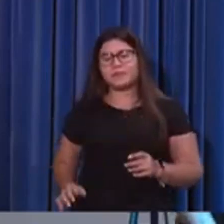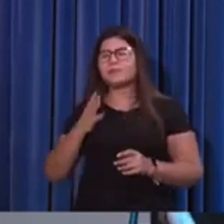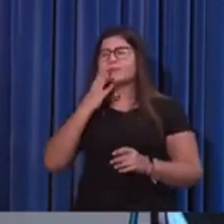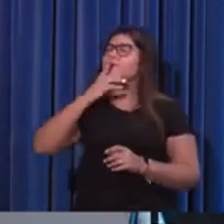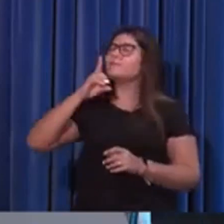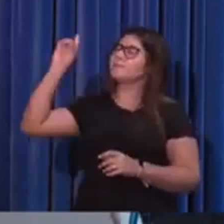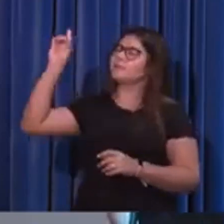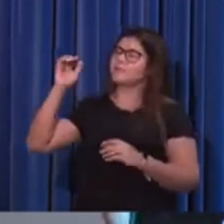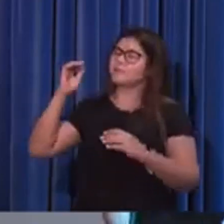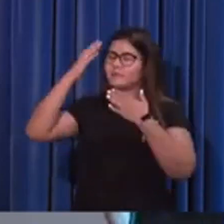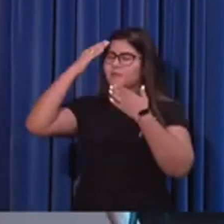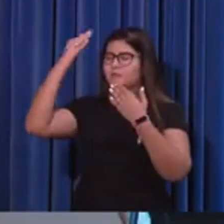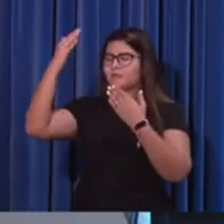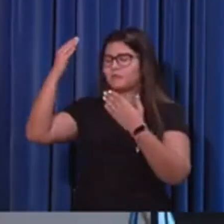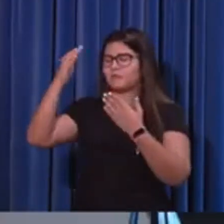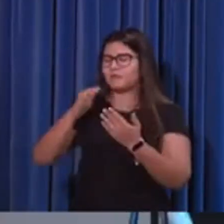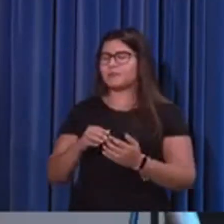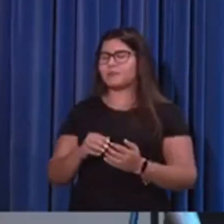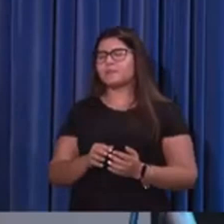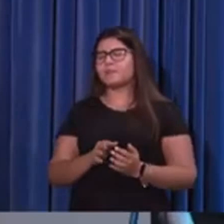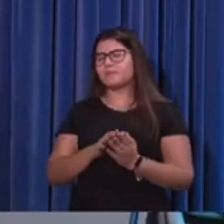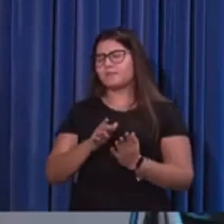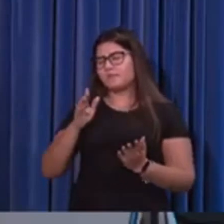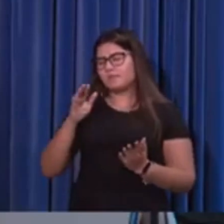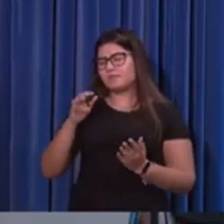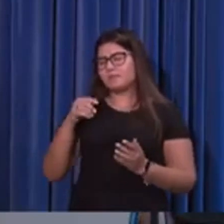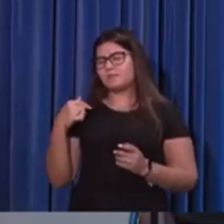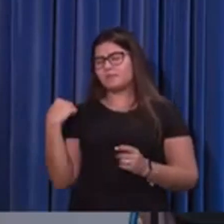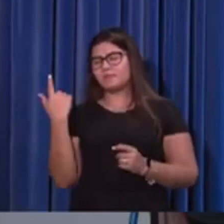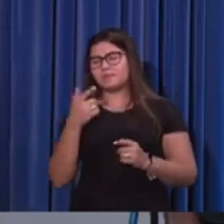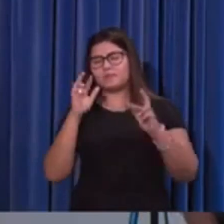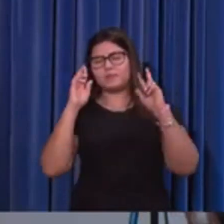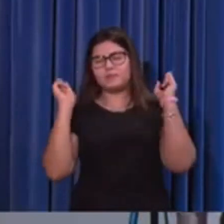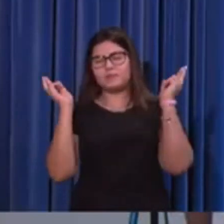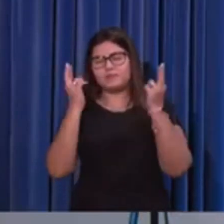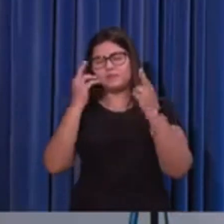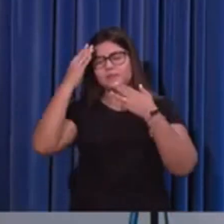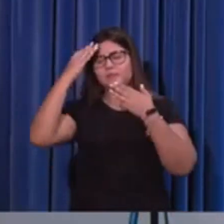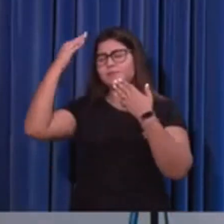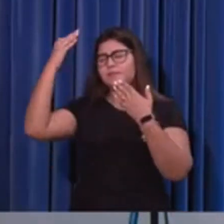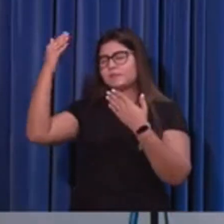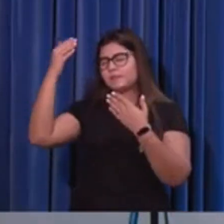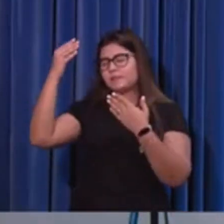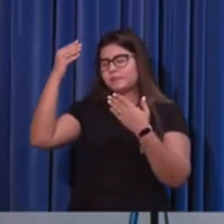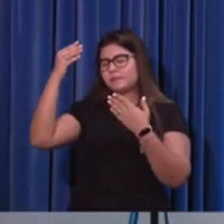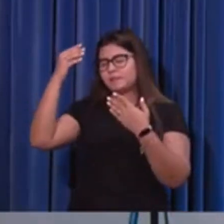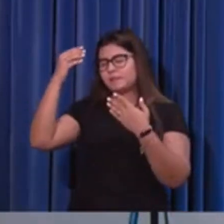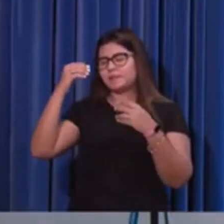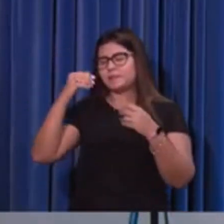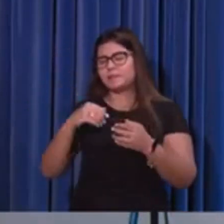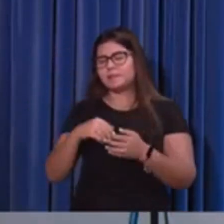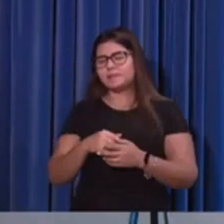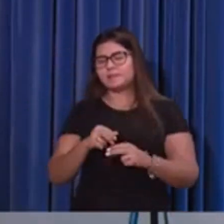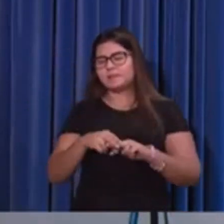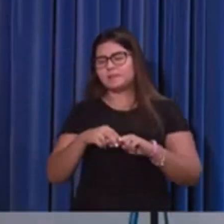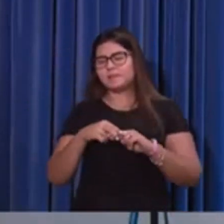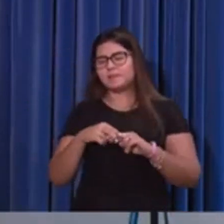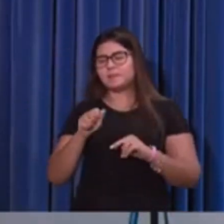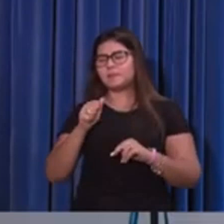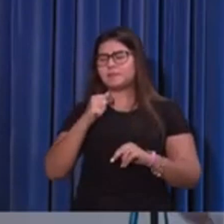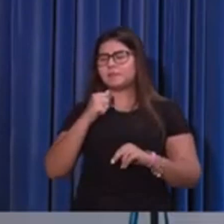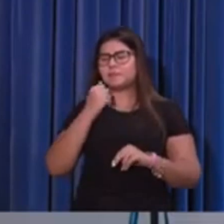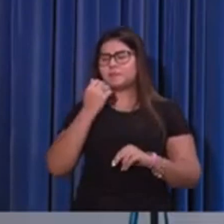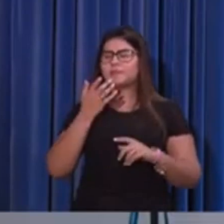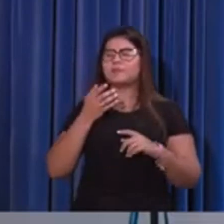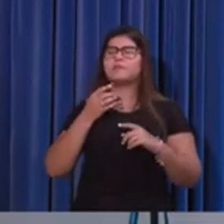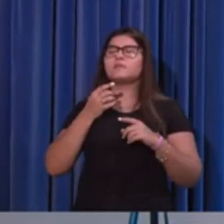pela oportunidade, o privilégio de nos reunirmos aqui. Nós te agradecemos, Pai, pela boa